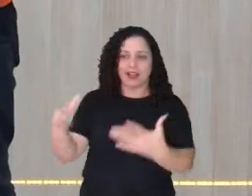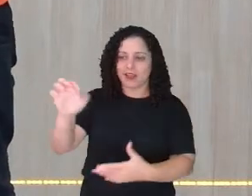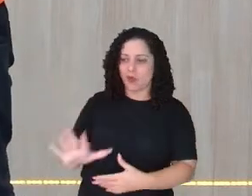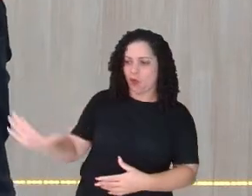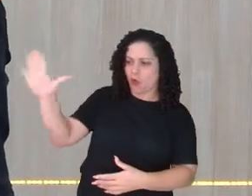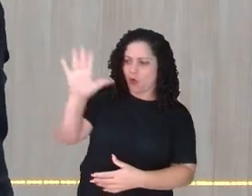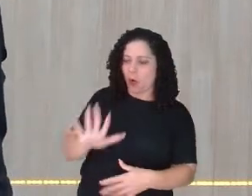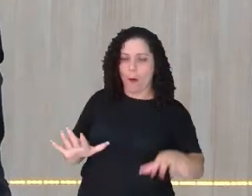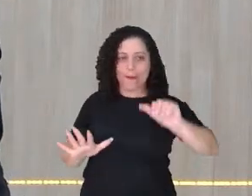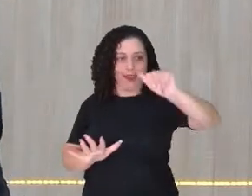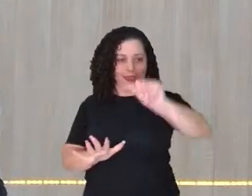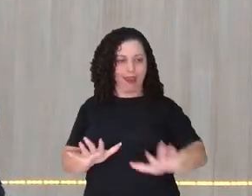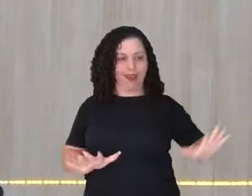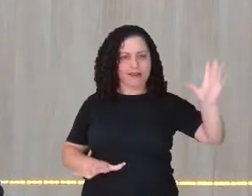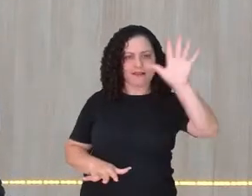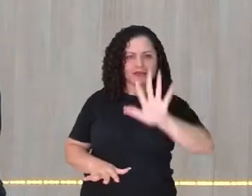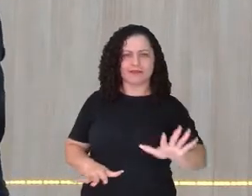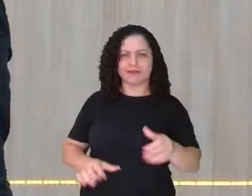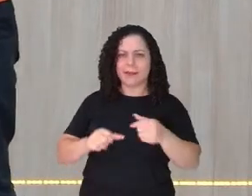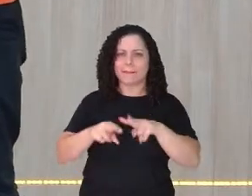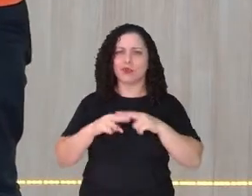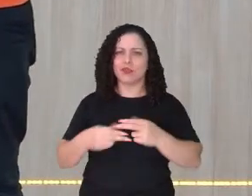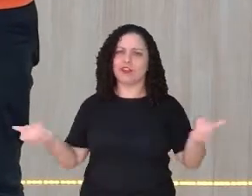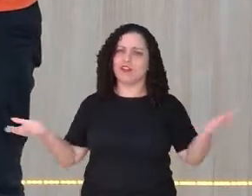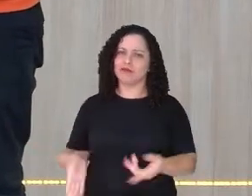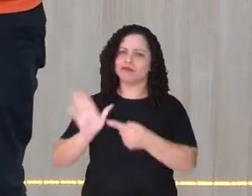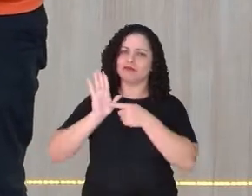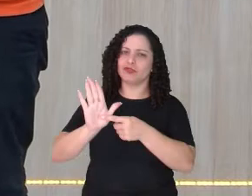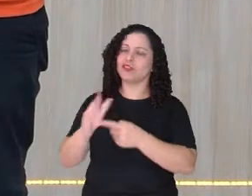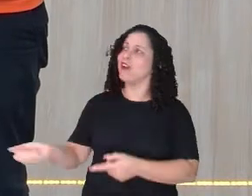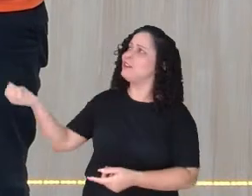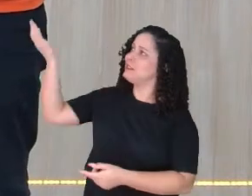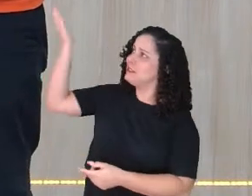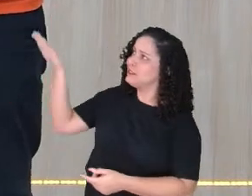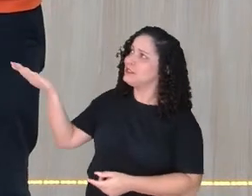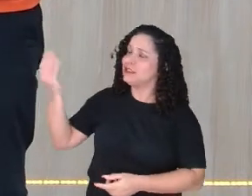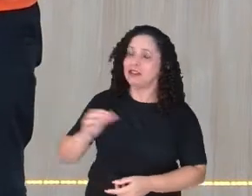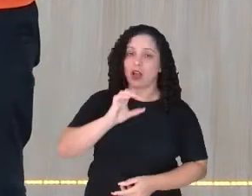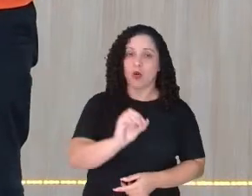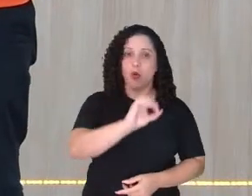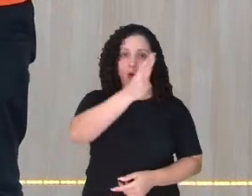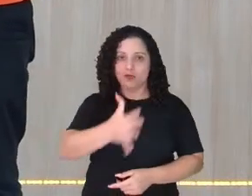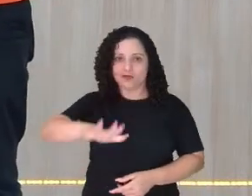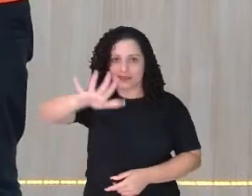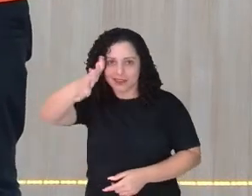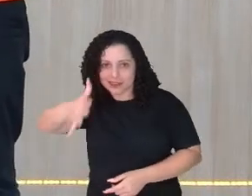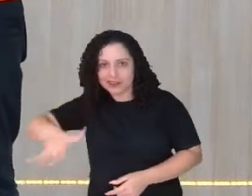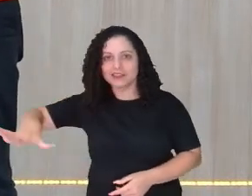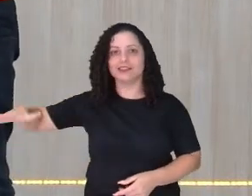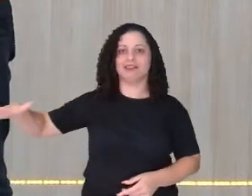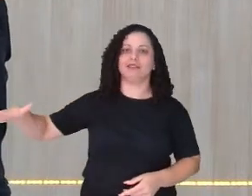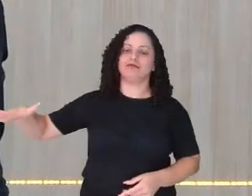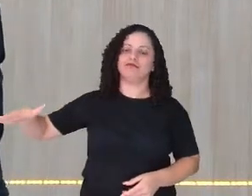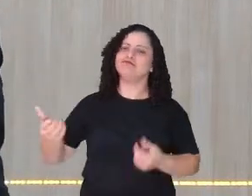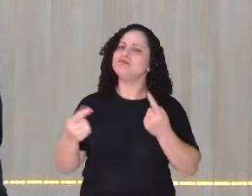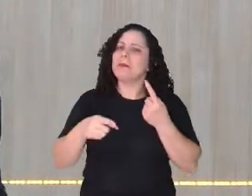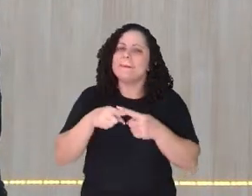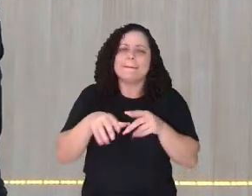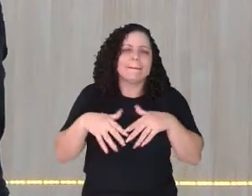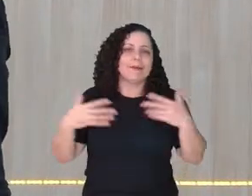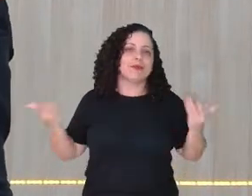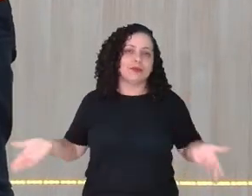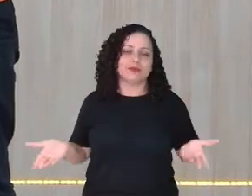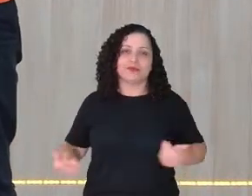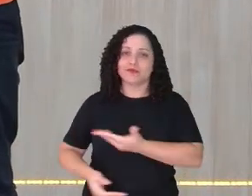de Ásia. Por que o senhor está destacando isso na região da Oceania? Porque, veja, se vocês